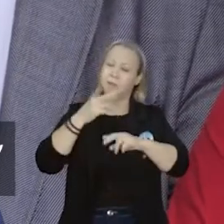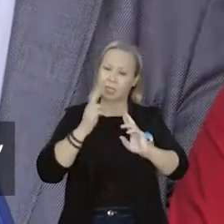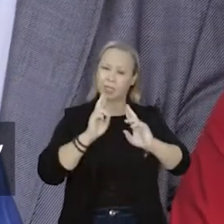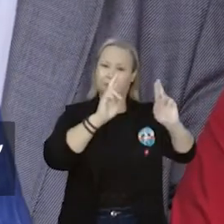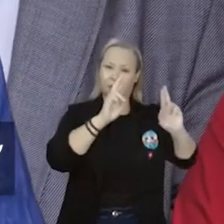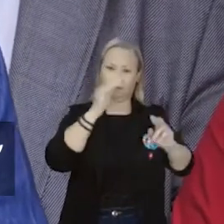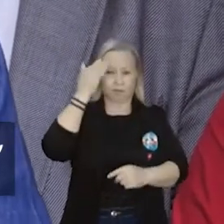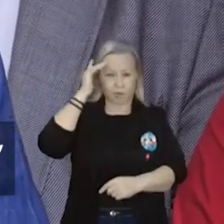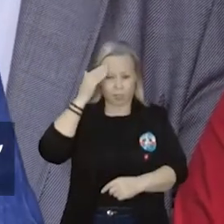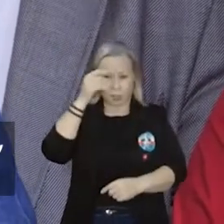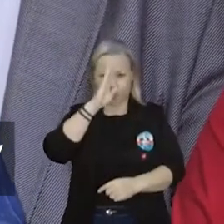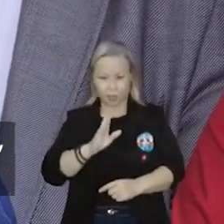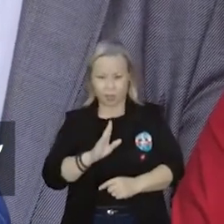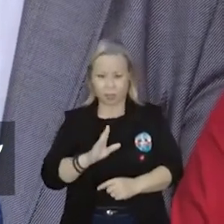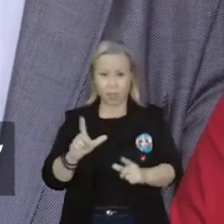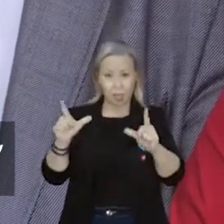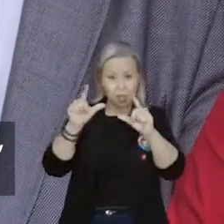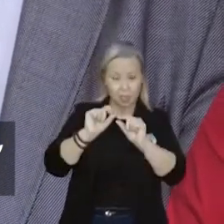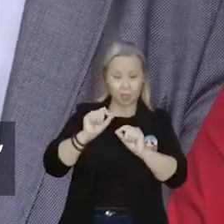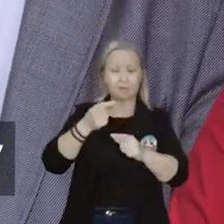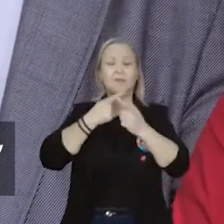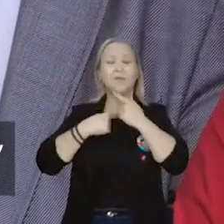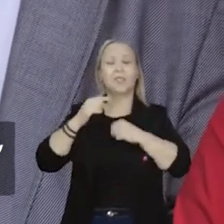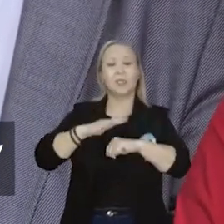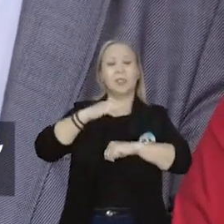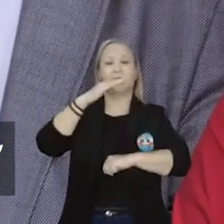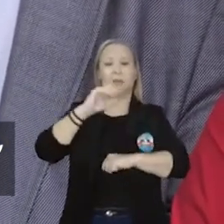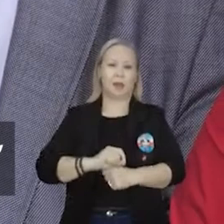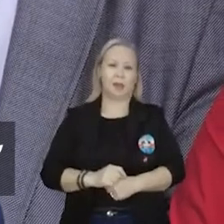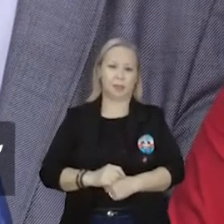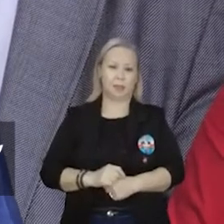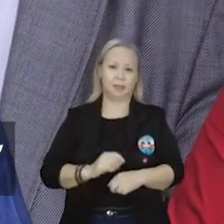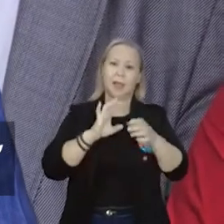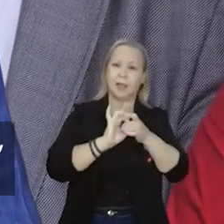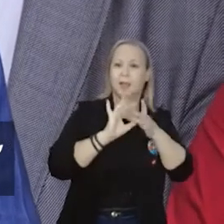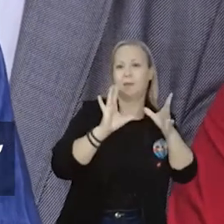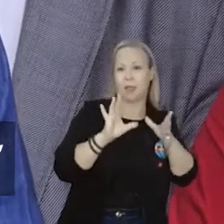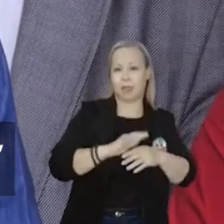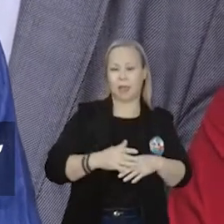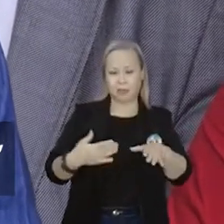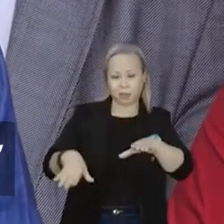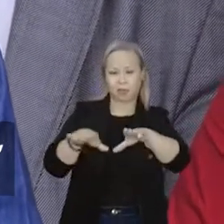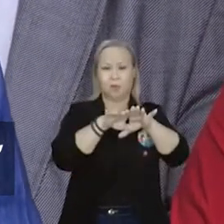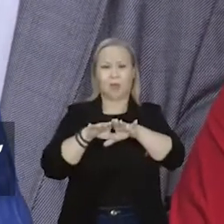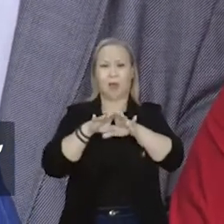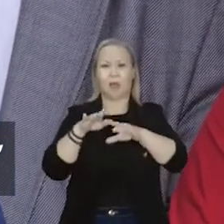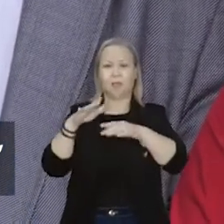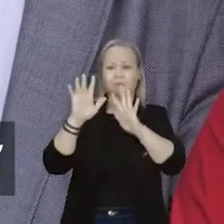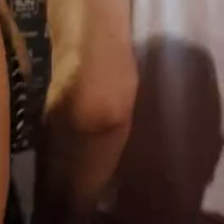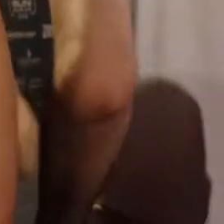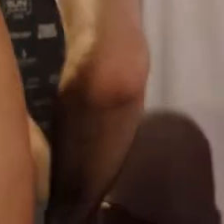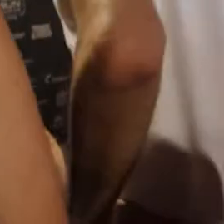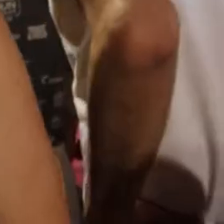Em suma, deseja mais e não menos liberdade, igualdade, fraternidade em nosso